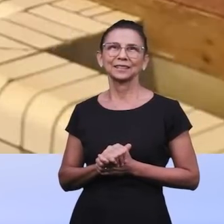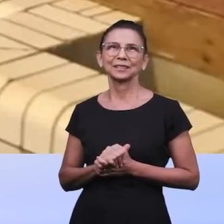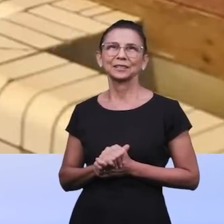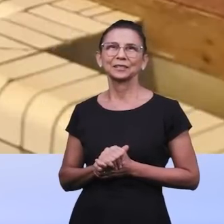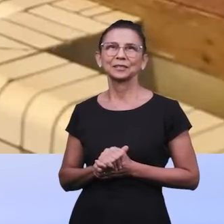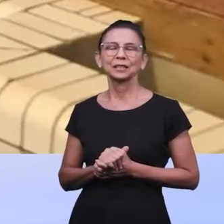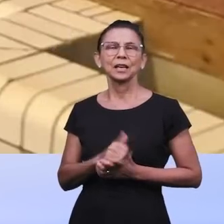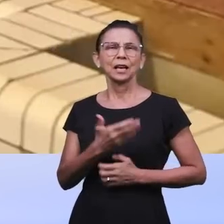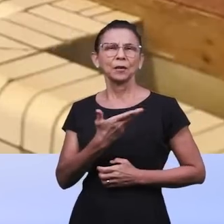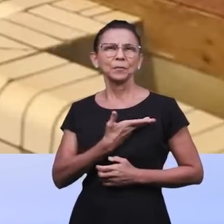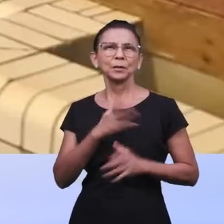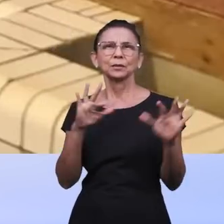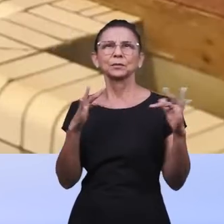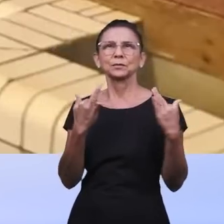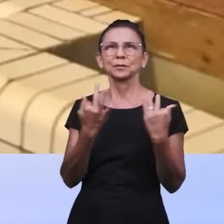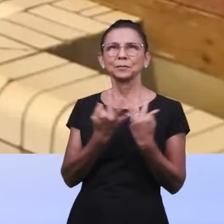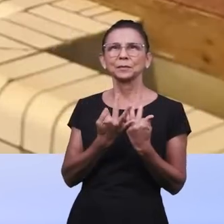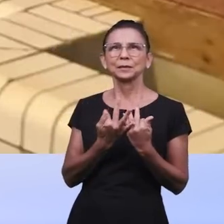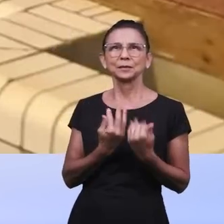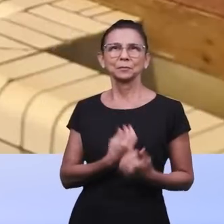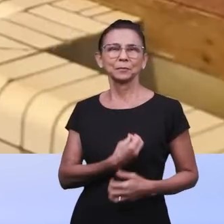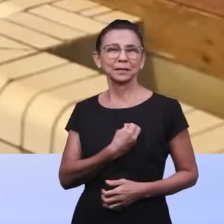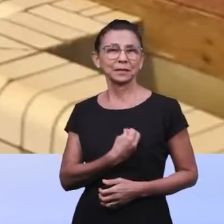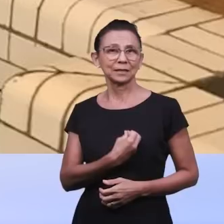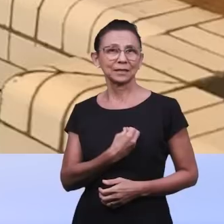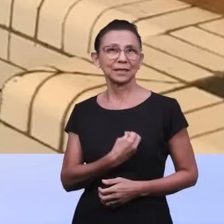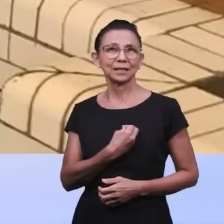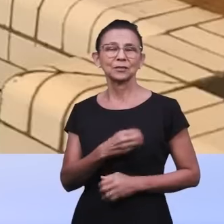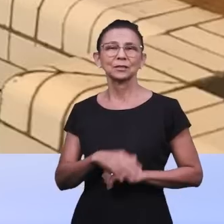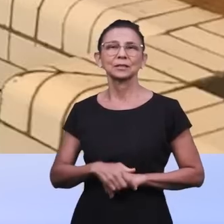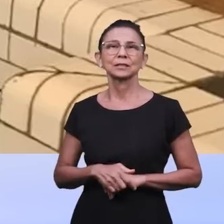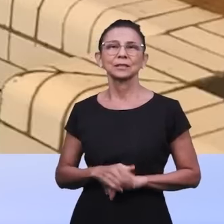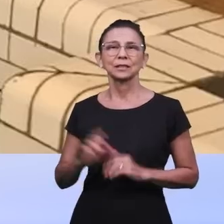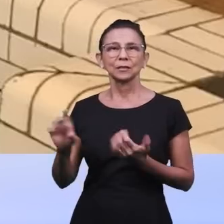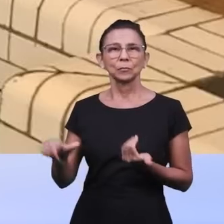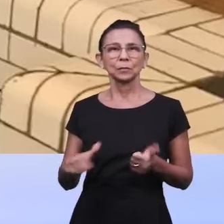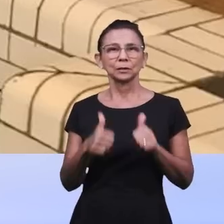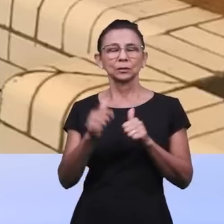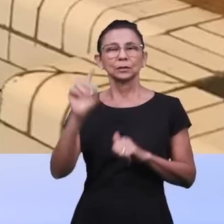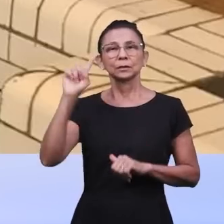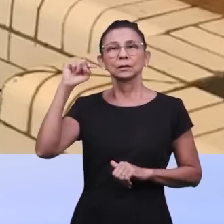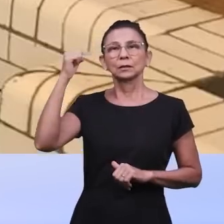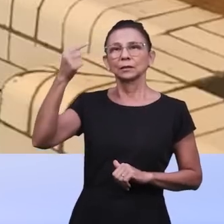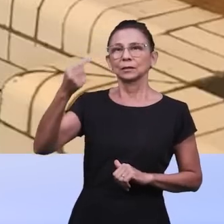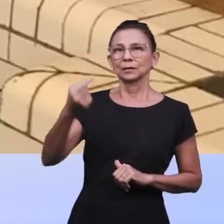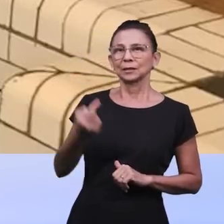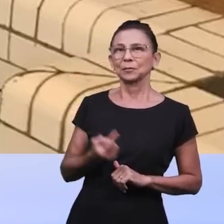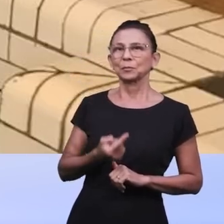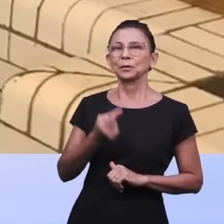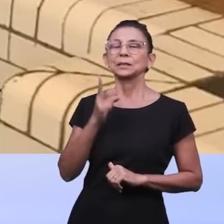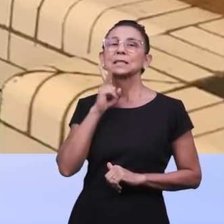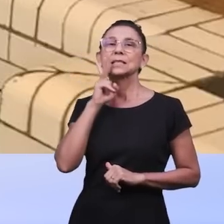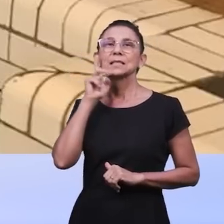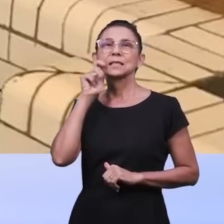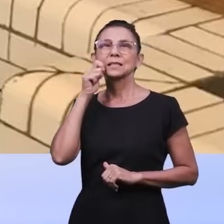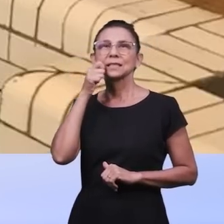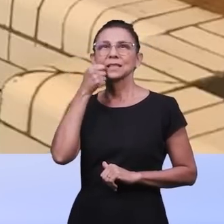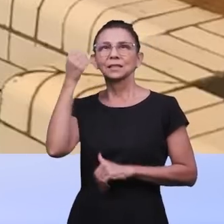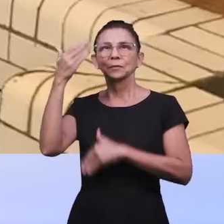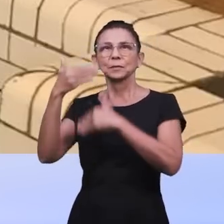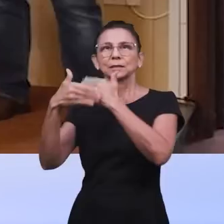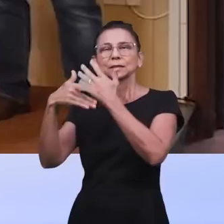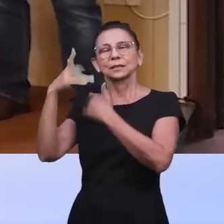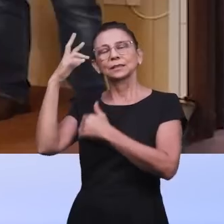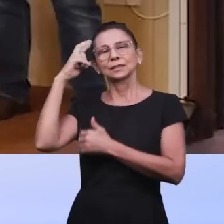os batizandos puderam cear com a igreja pela primeira vez. Além disso, o Senhor reservou este momento festivo